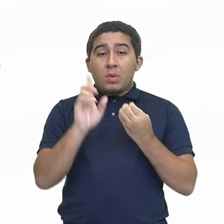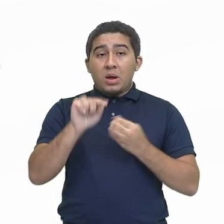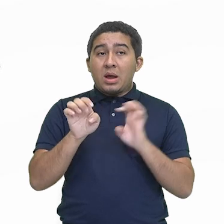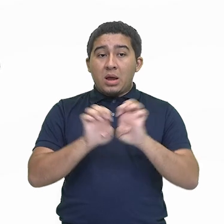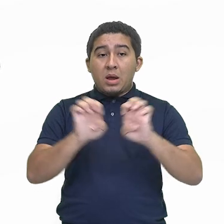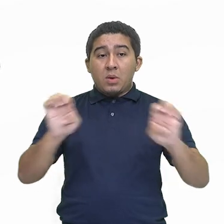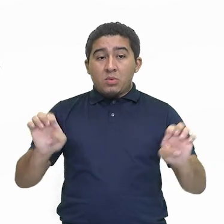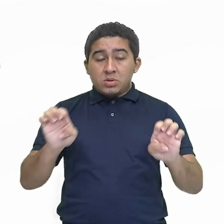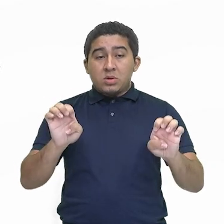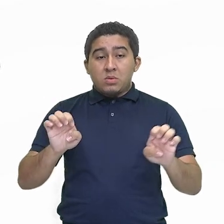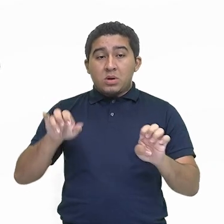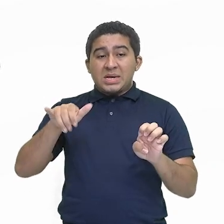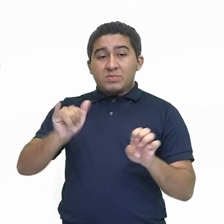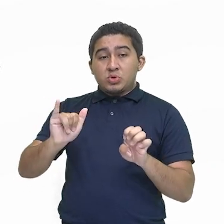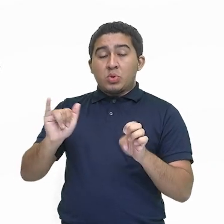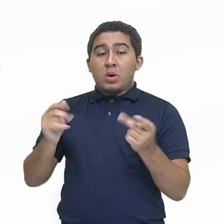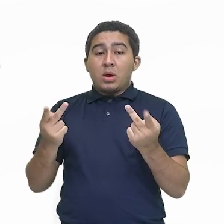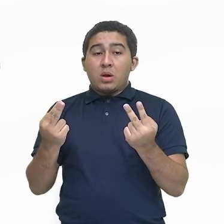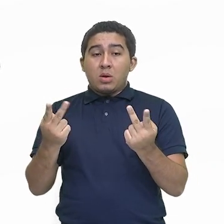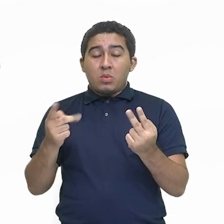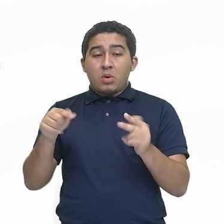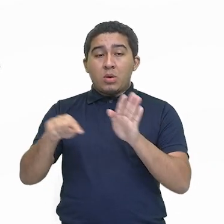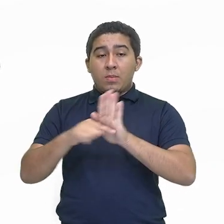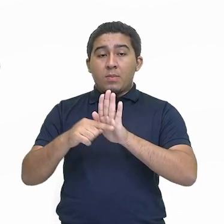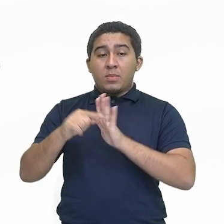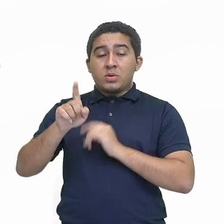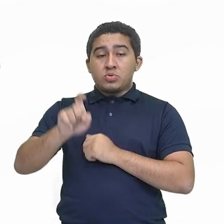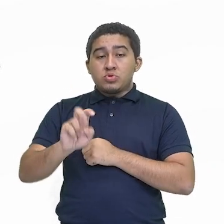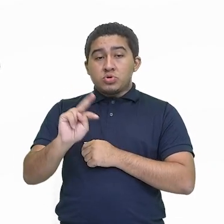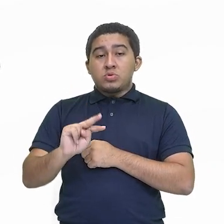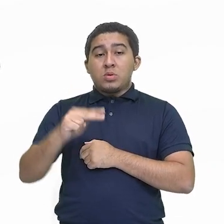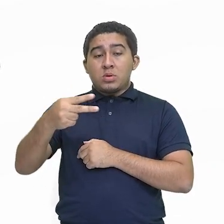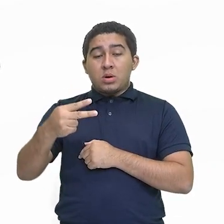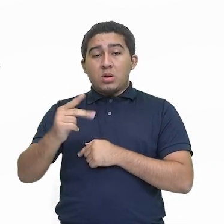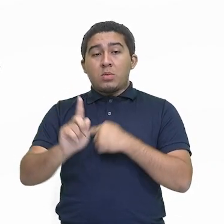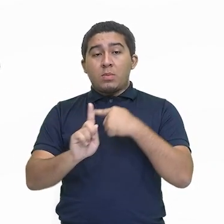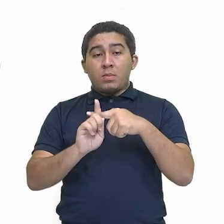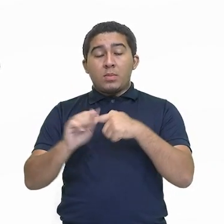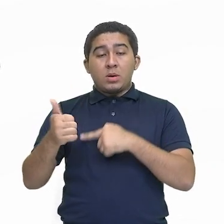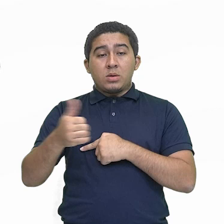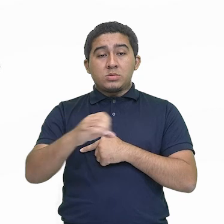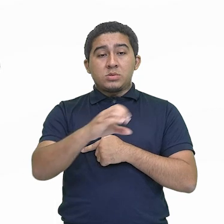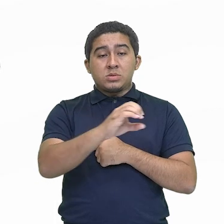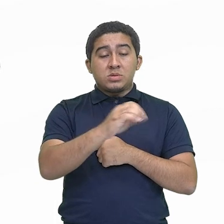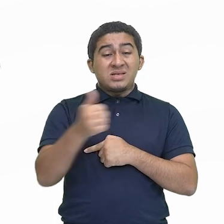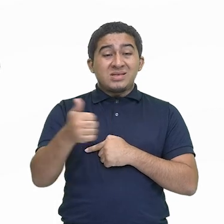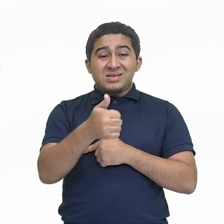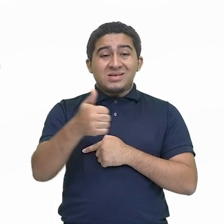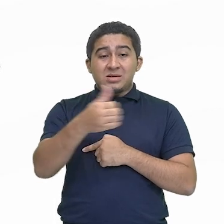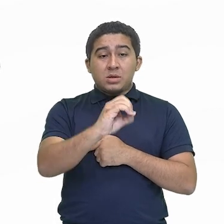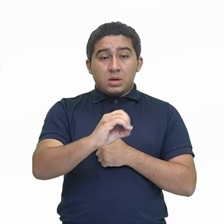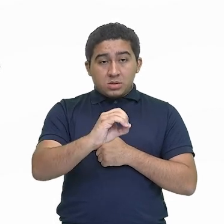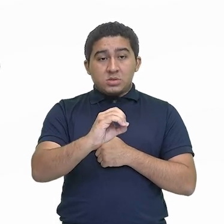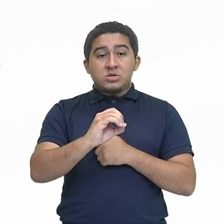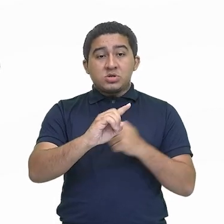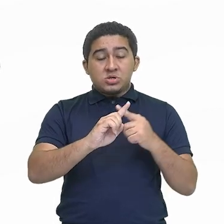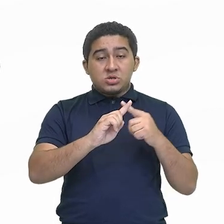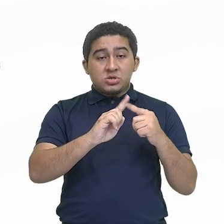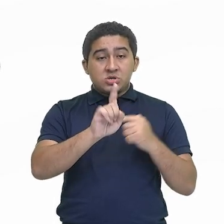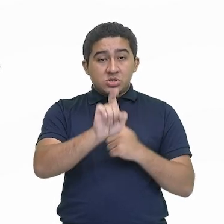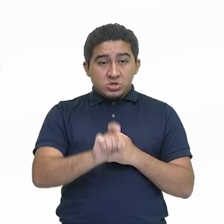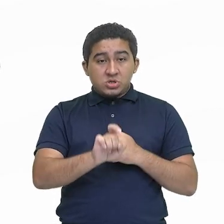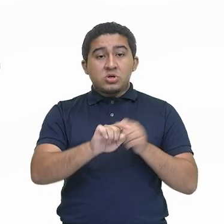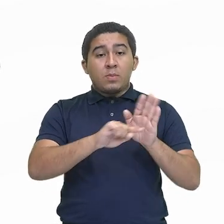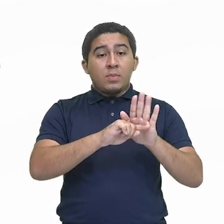da equação y é igual a menos x ao quadrado mais